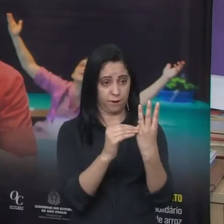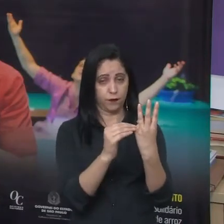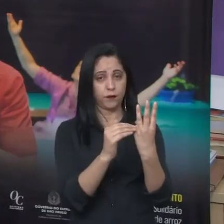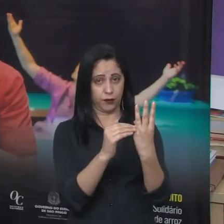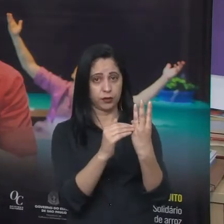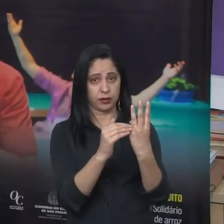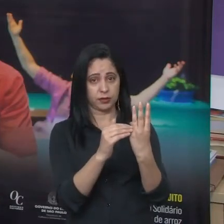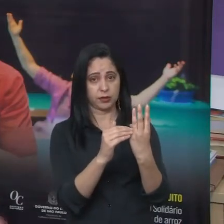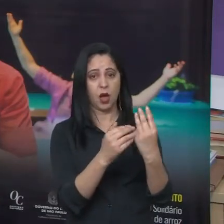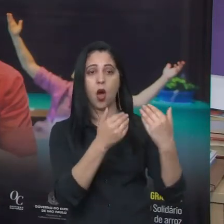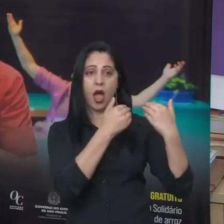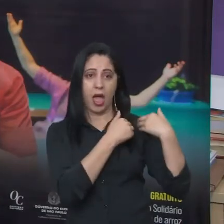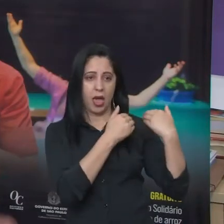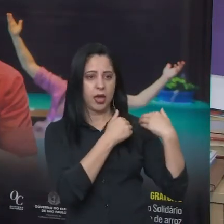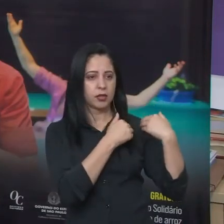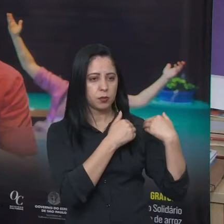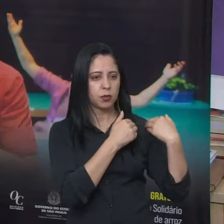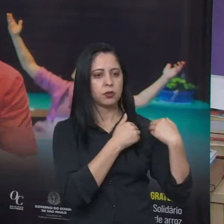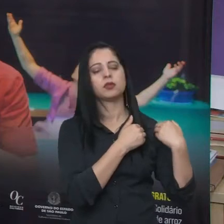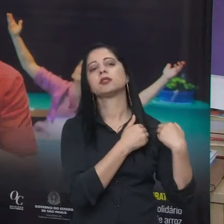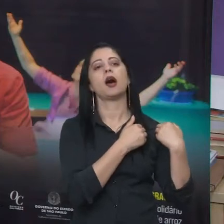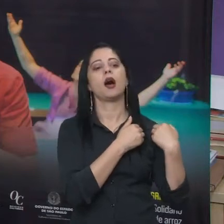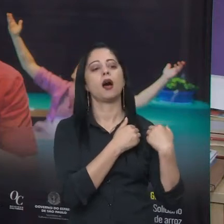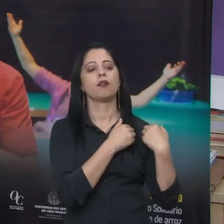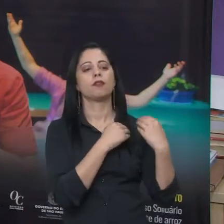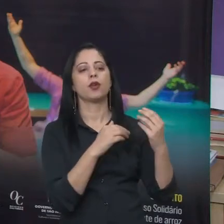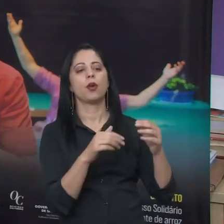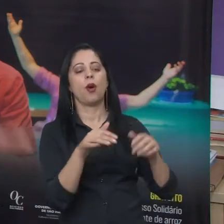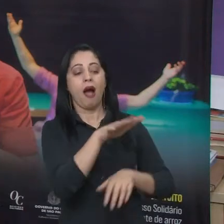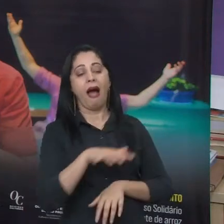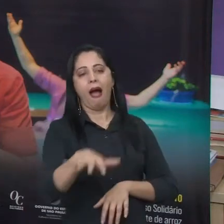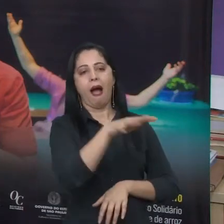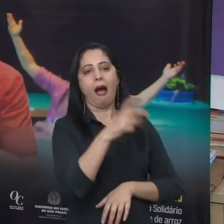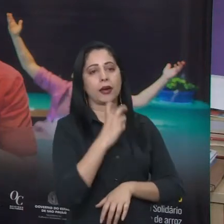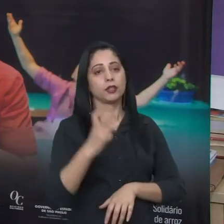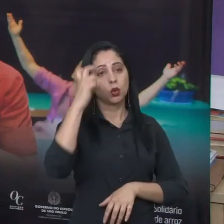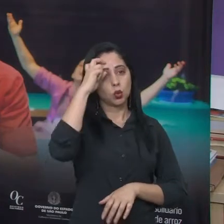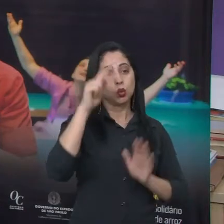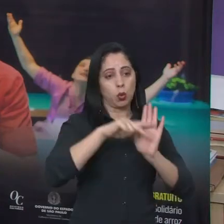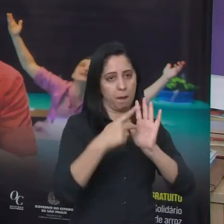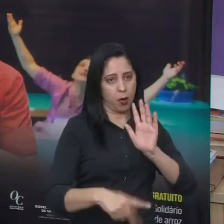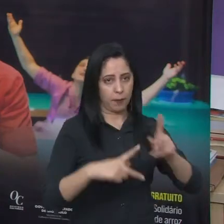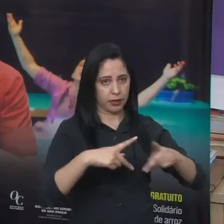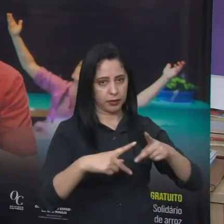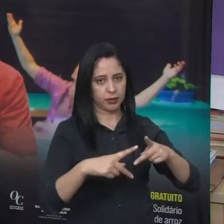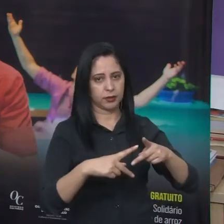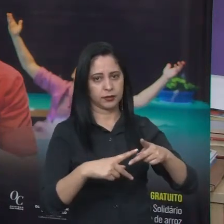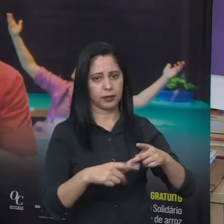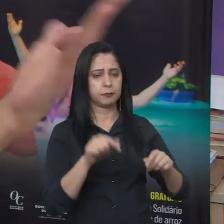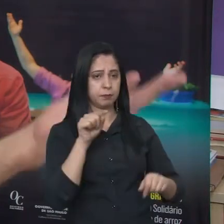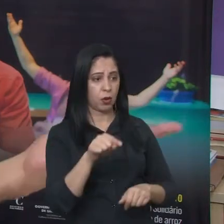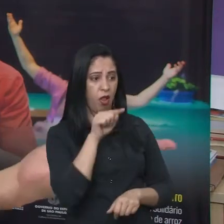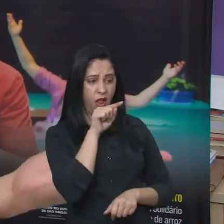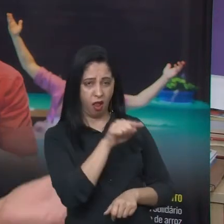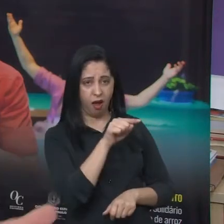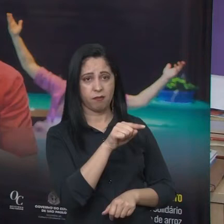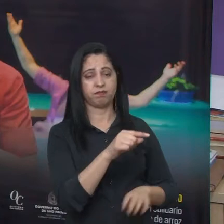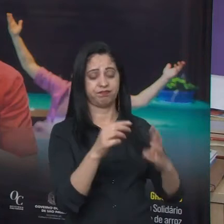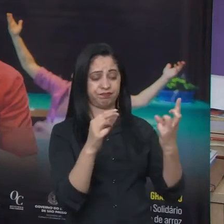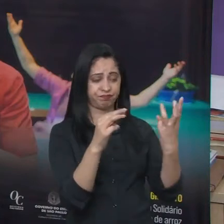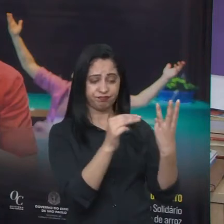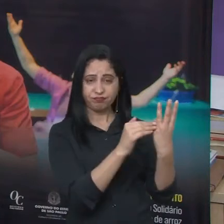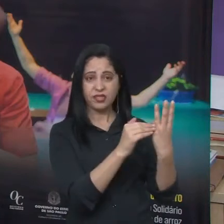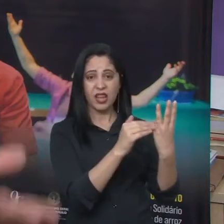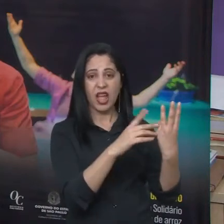que é responsável pelo desenvolvimento das políticas públicas para a área da cultura de São José dos Campos, ela tem uma série de